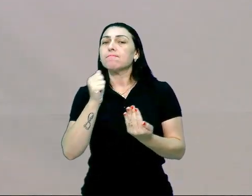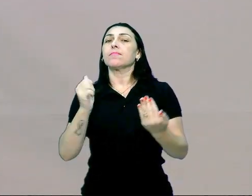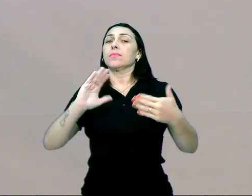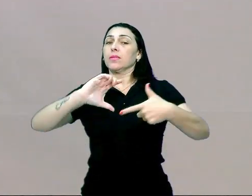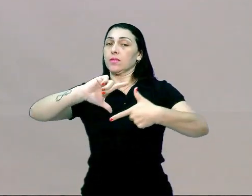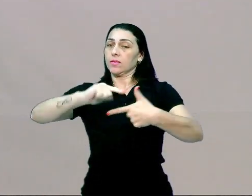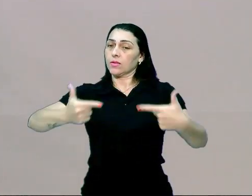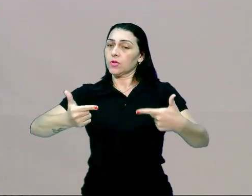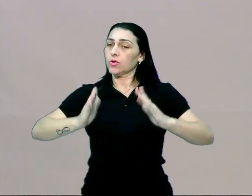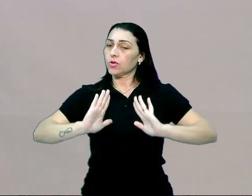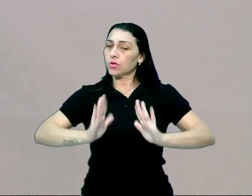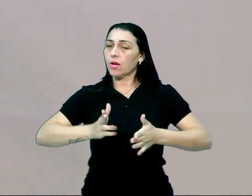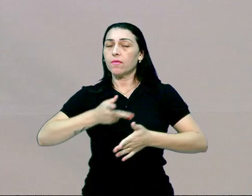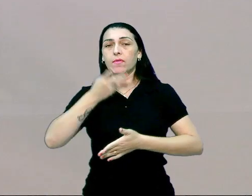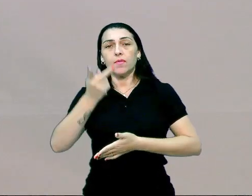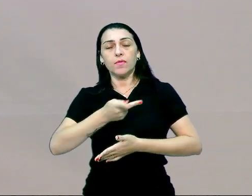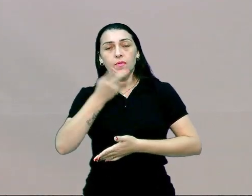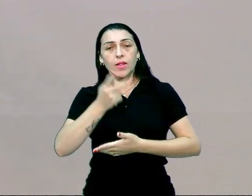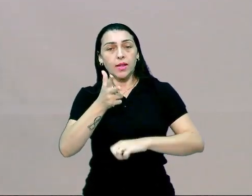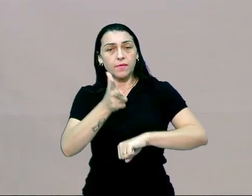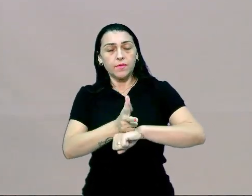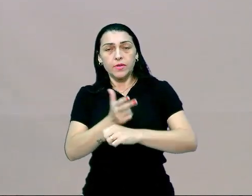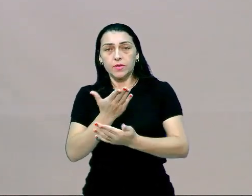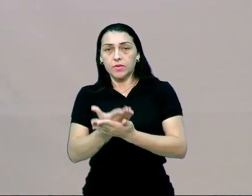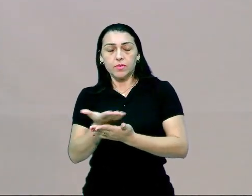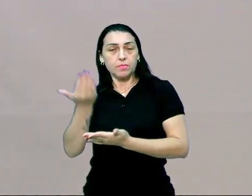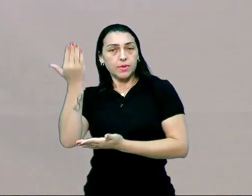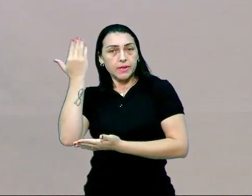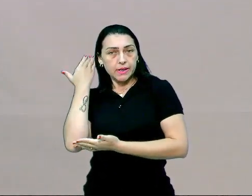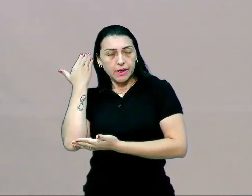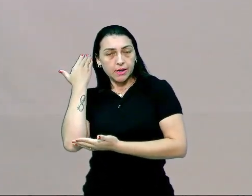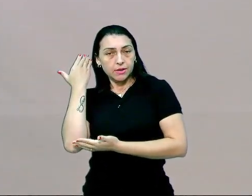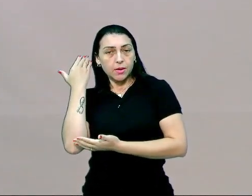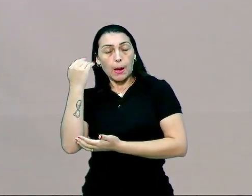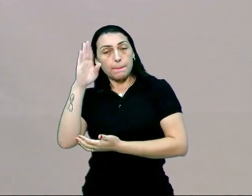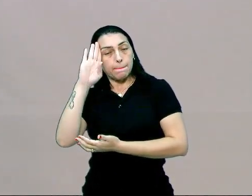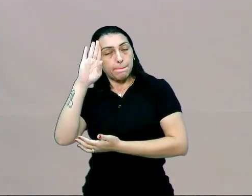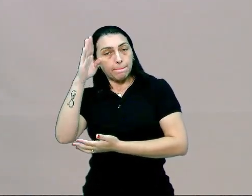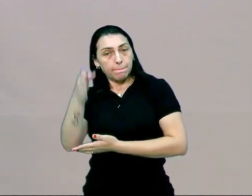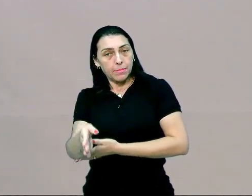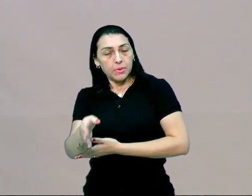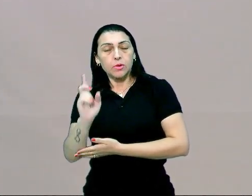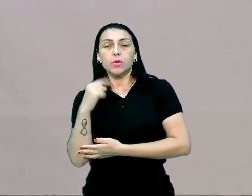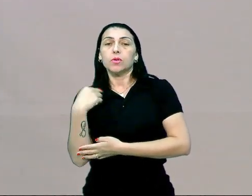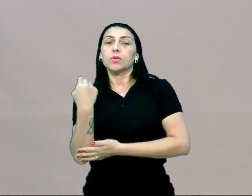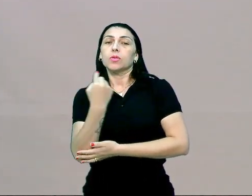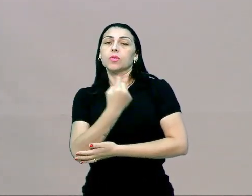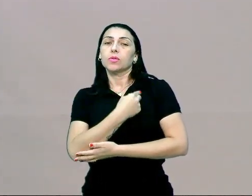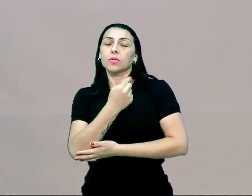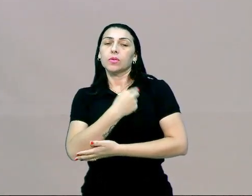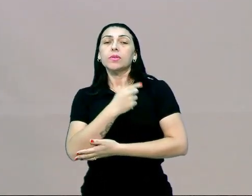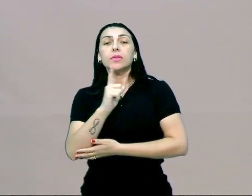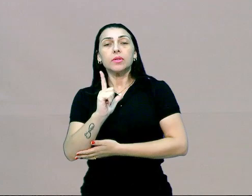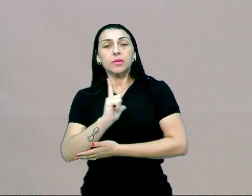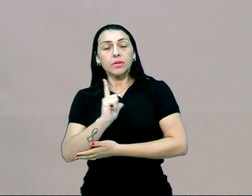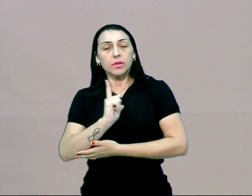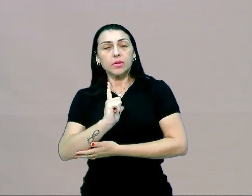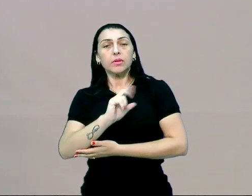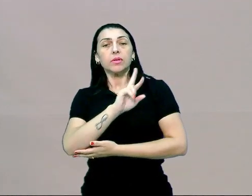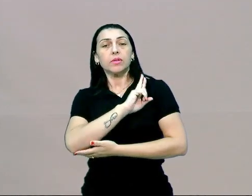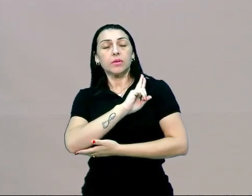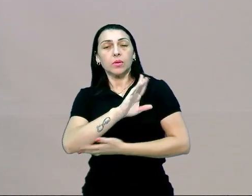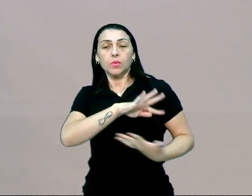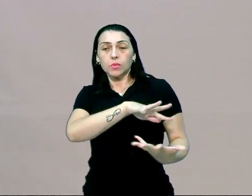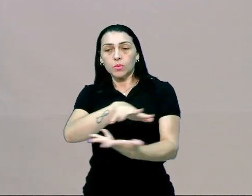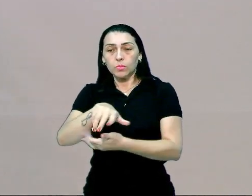como eu já mencionei em videoaulas anteriores, principalmente quando nós tratamos a respeito do